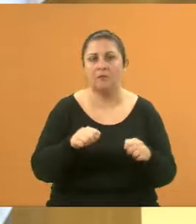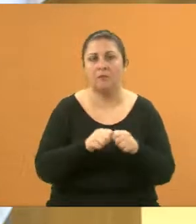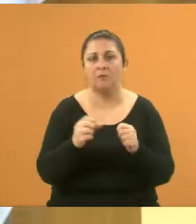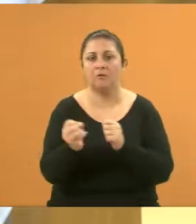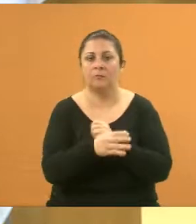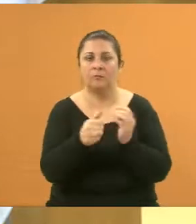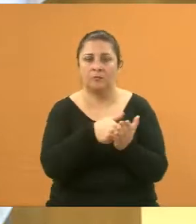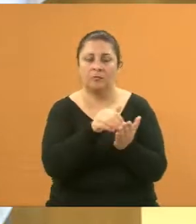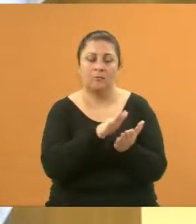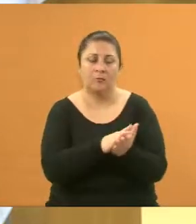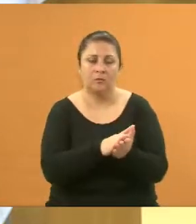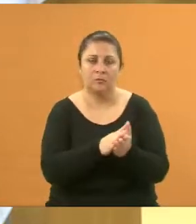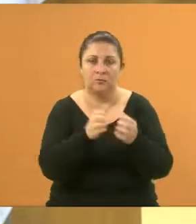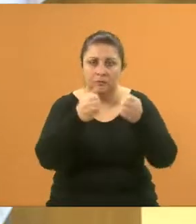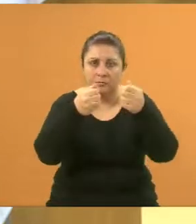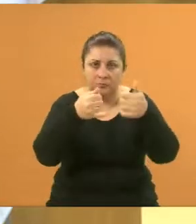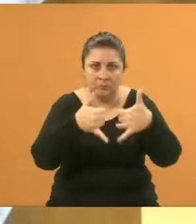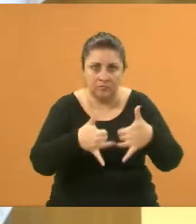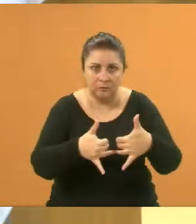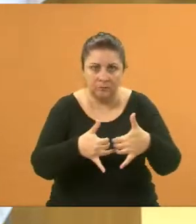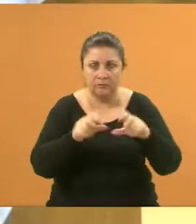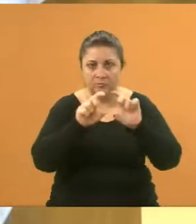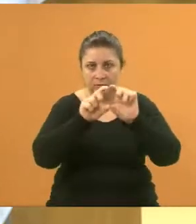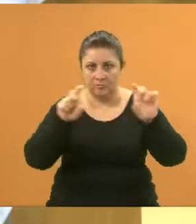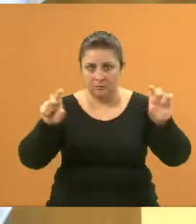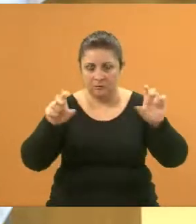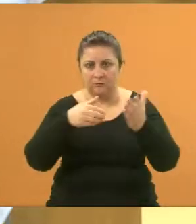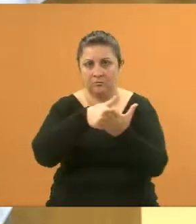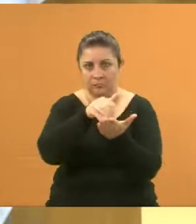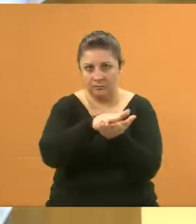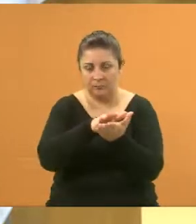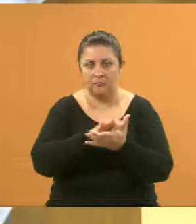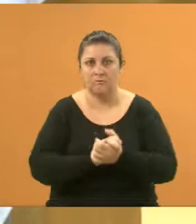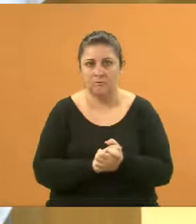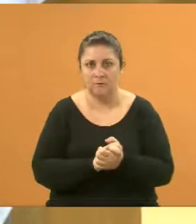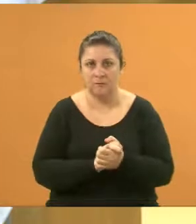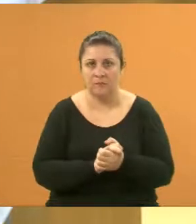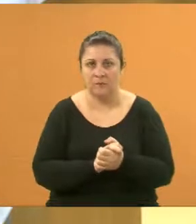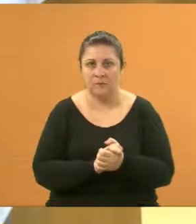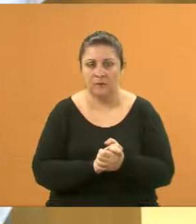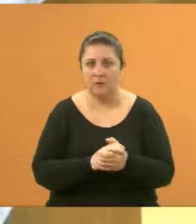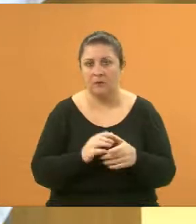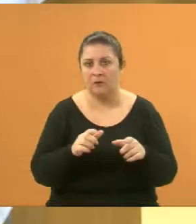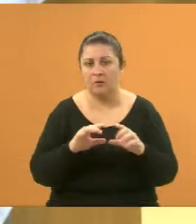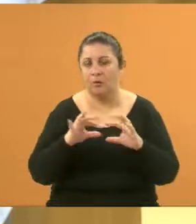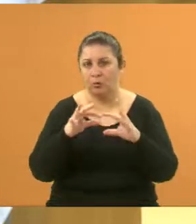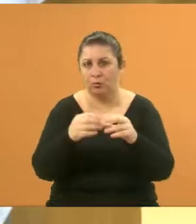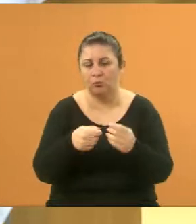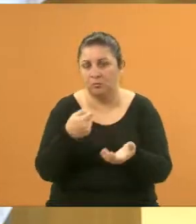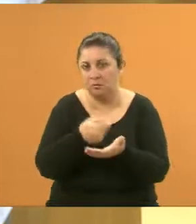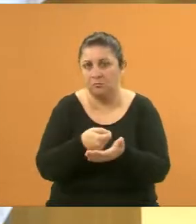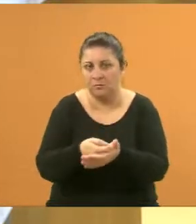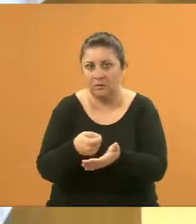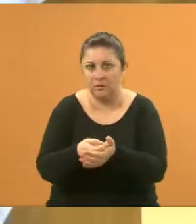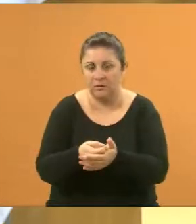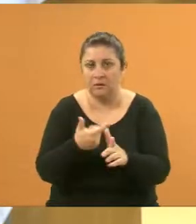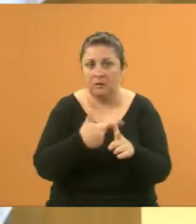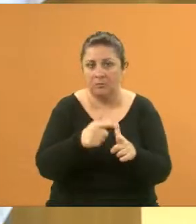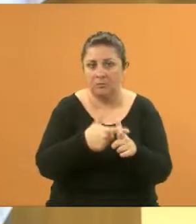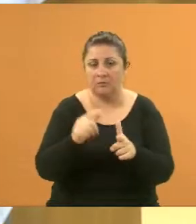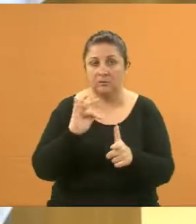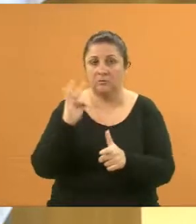multa especificada no auto de infração e multa e respectivos encargos financeiros das